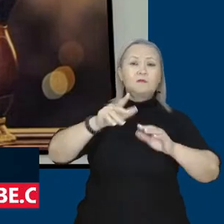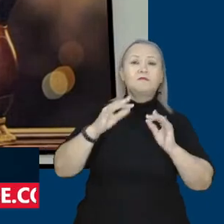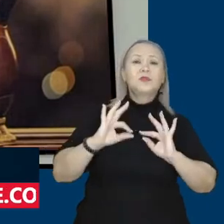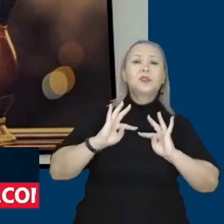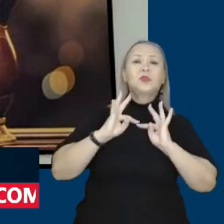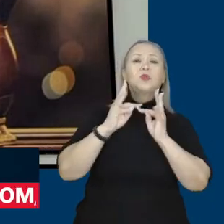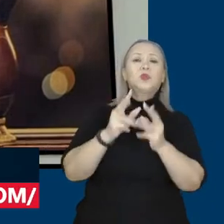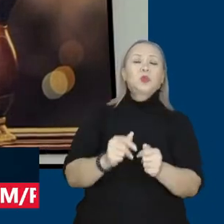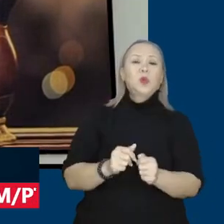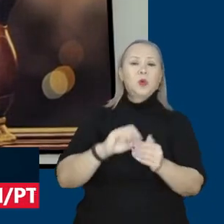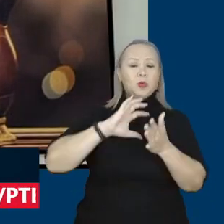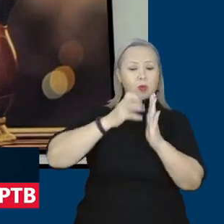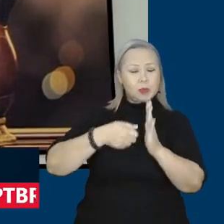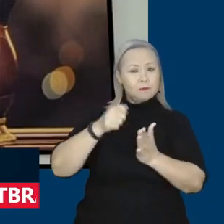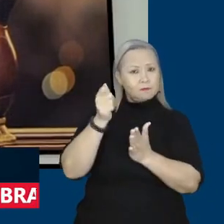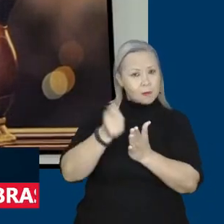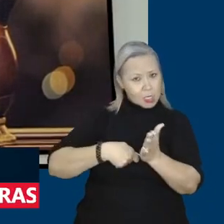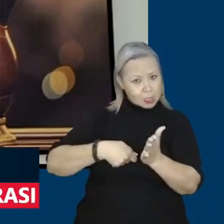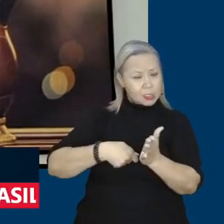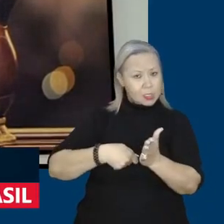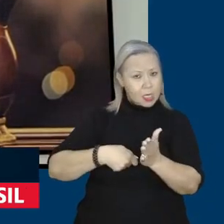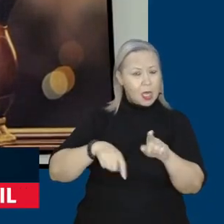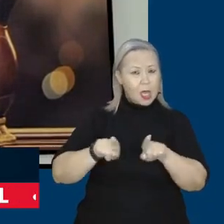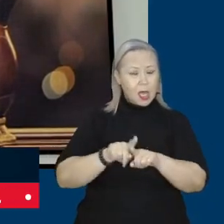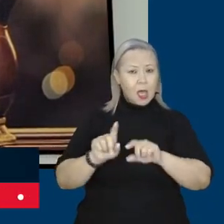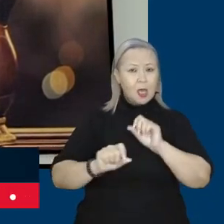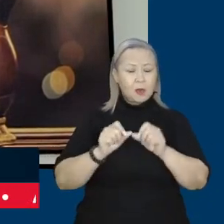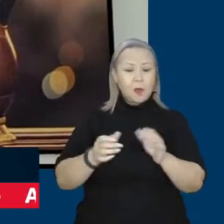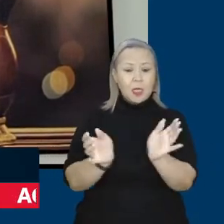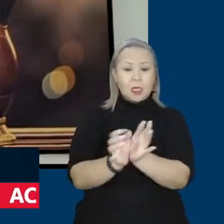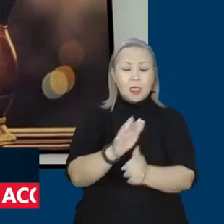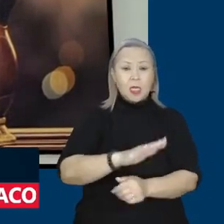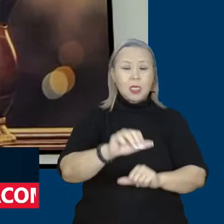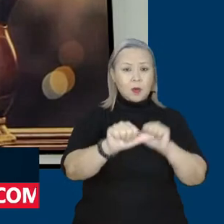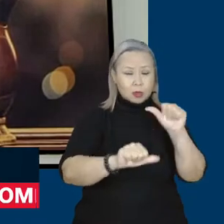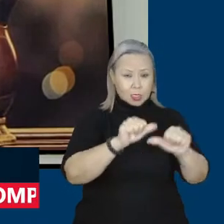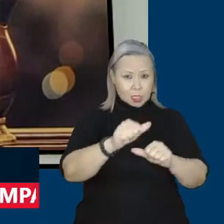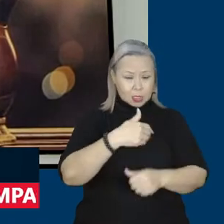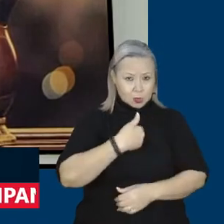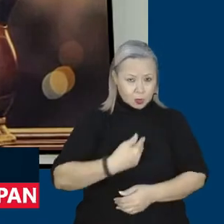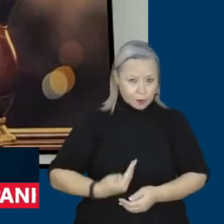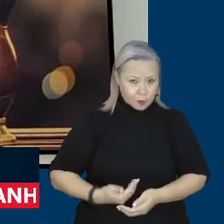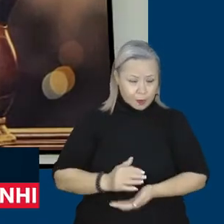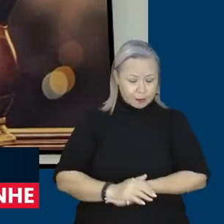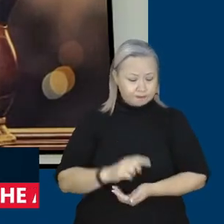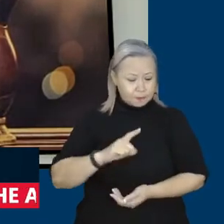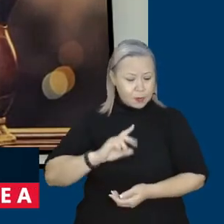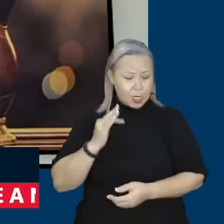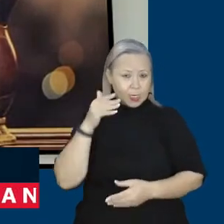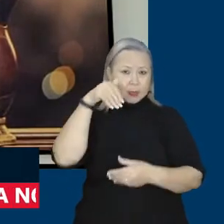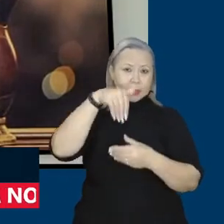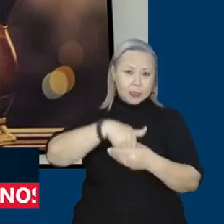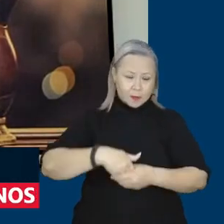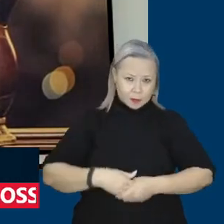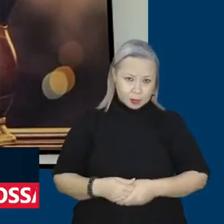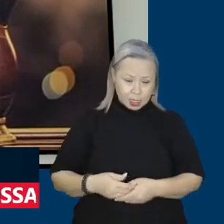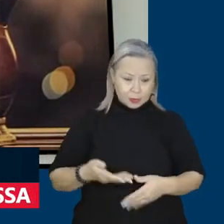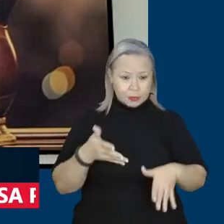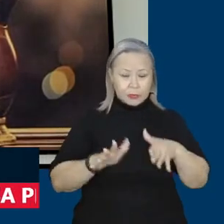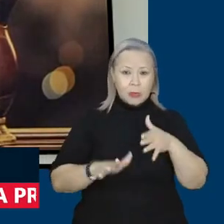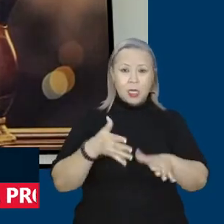assinaram também né que vem da equipe de transição ela terá que ser votada pelo menos